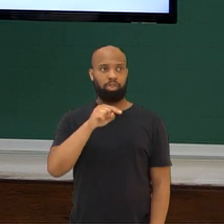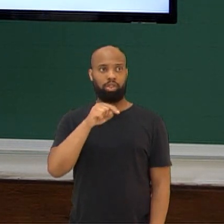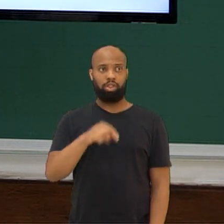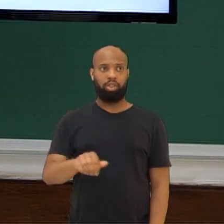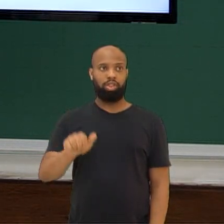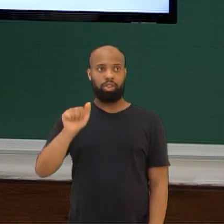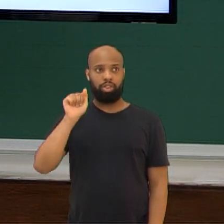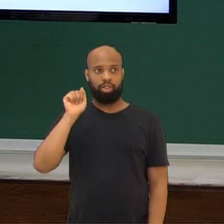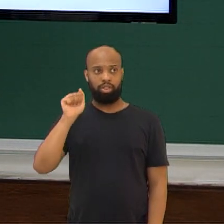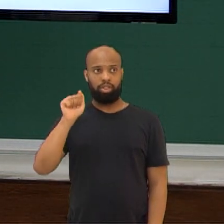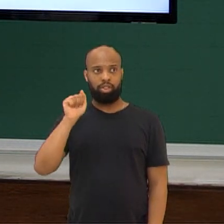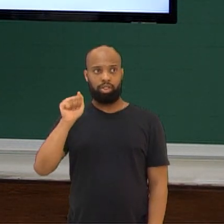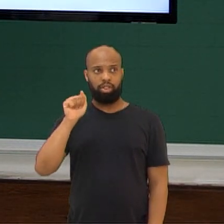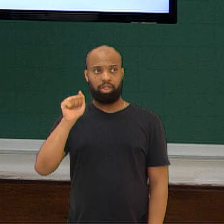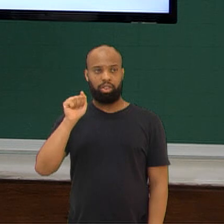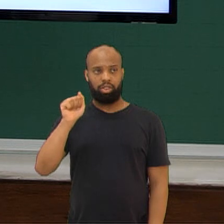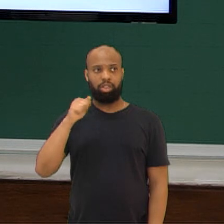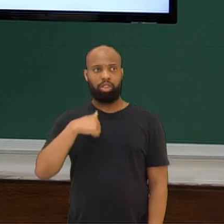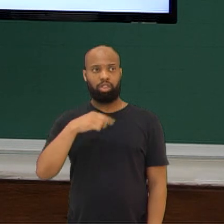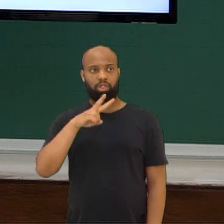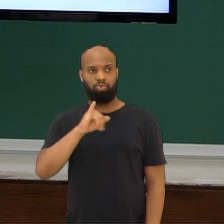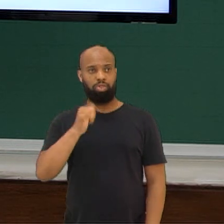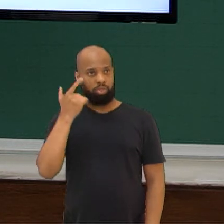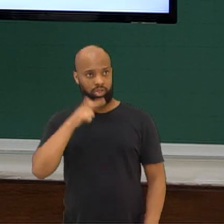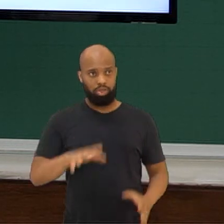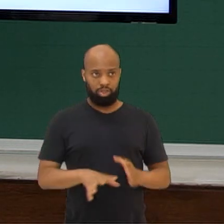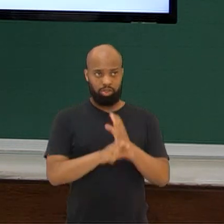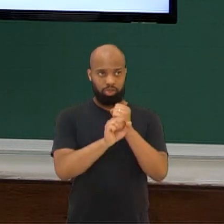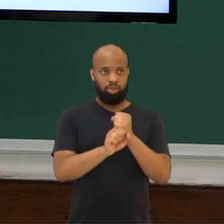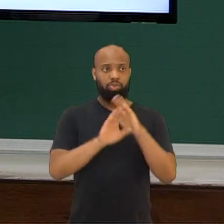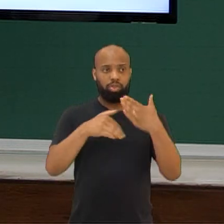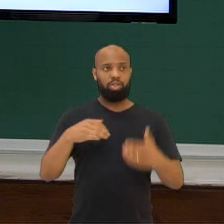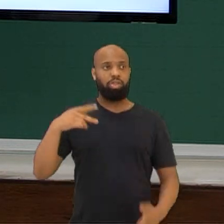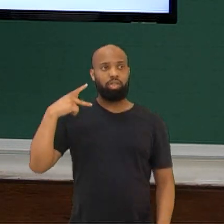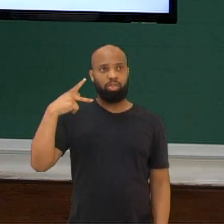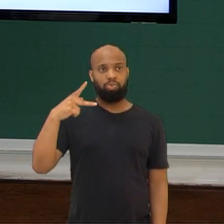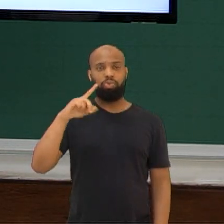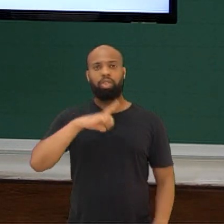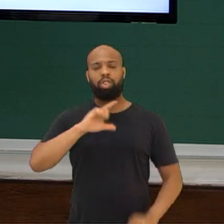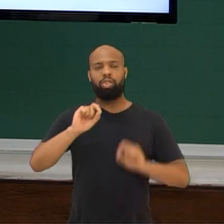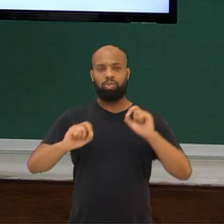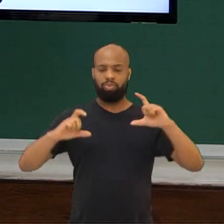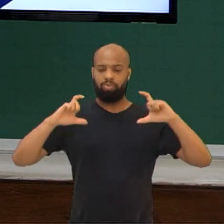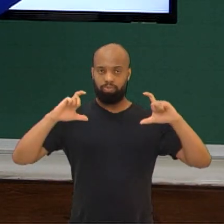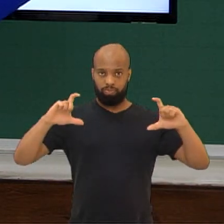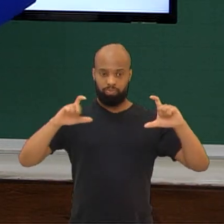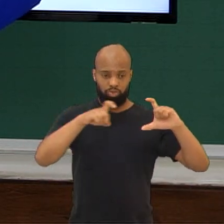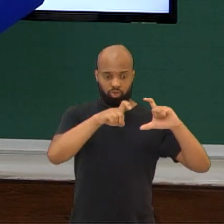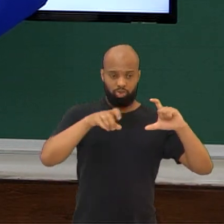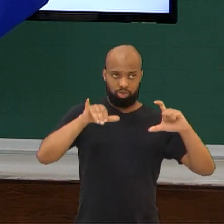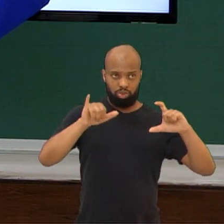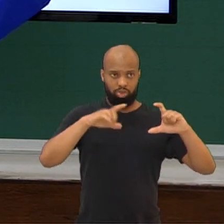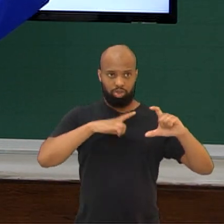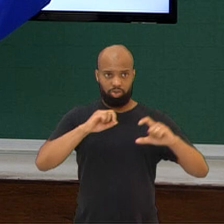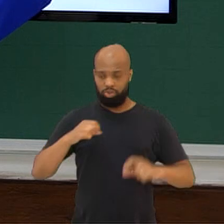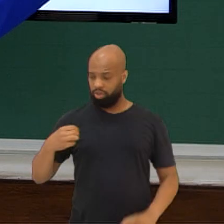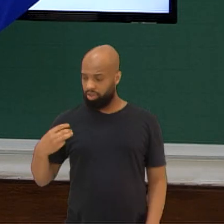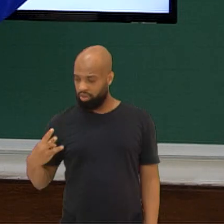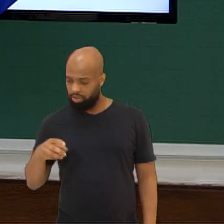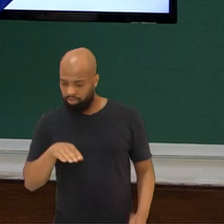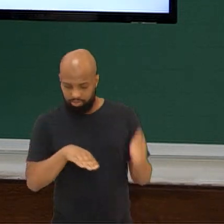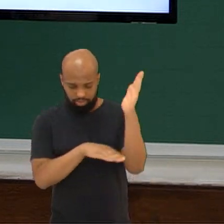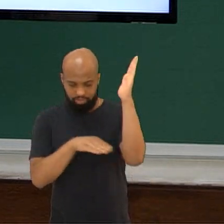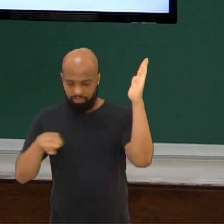A, que eu vou poder calcular. O P tem quais coordenadas? 3 no eixo X